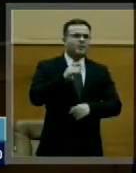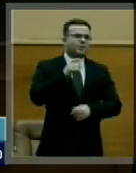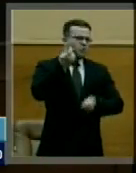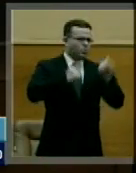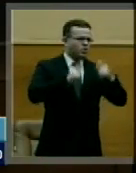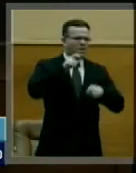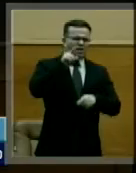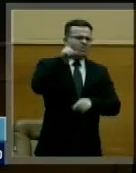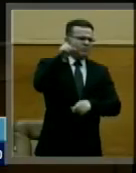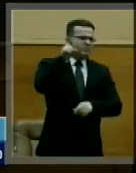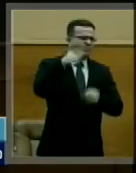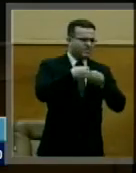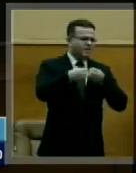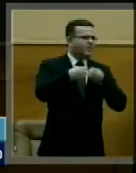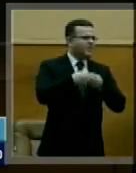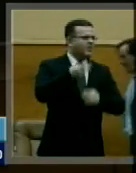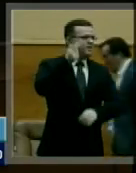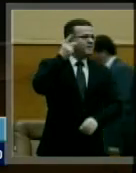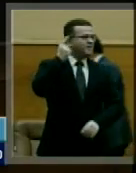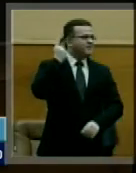ano.